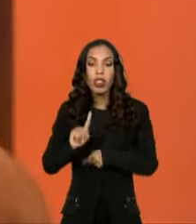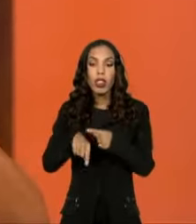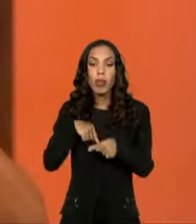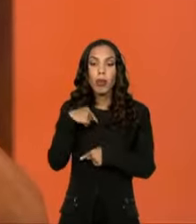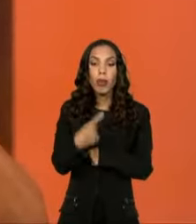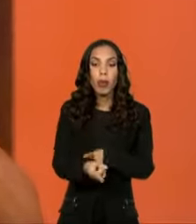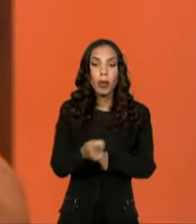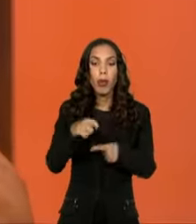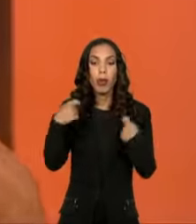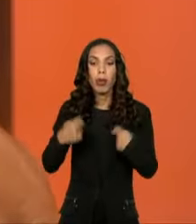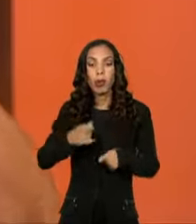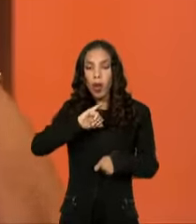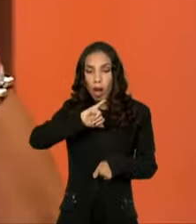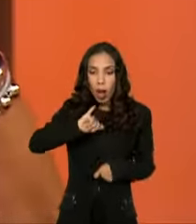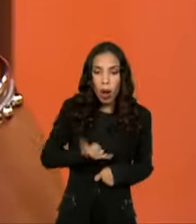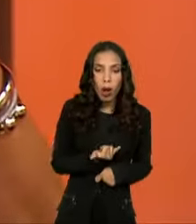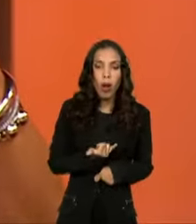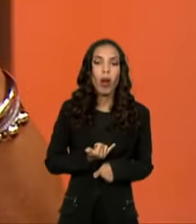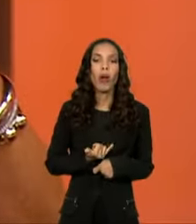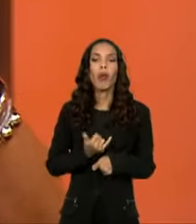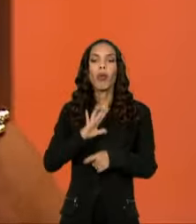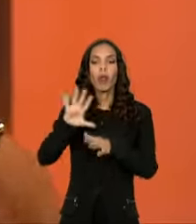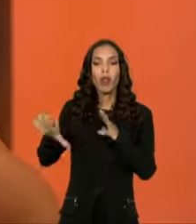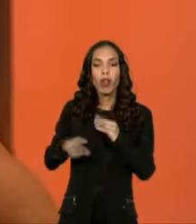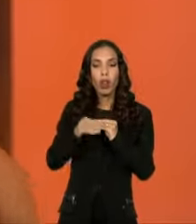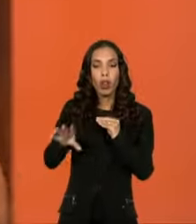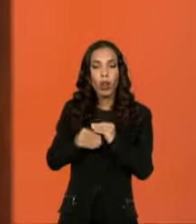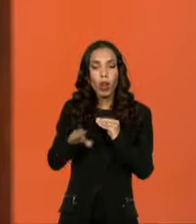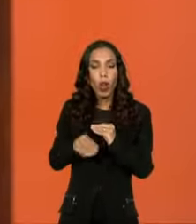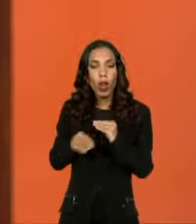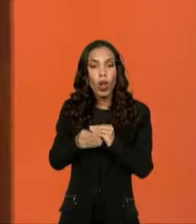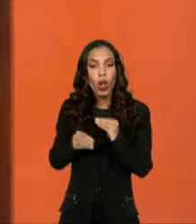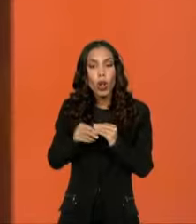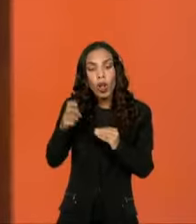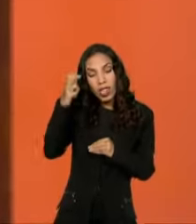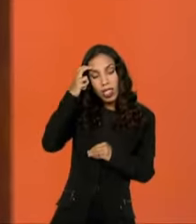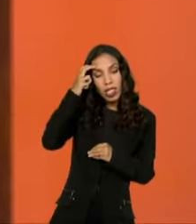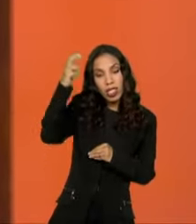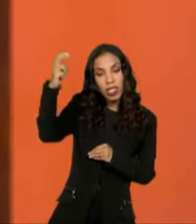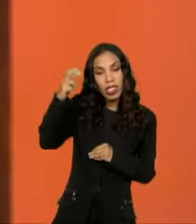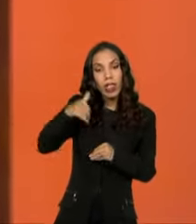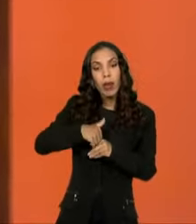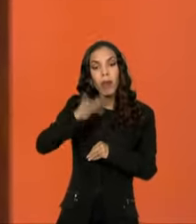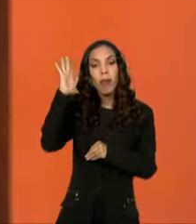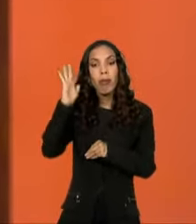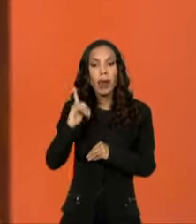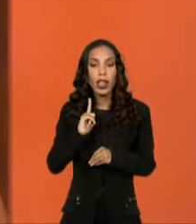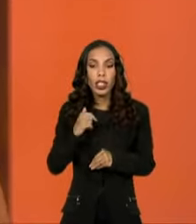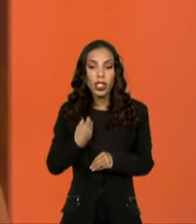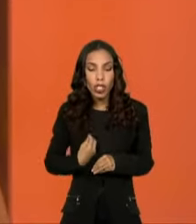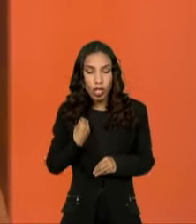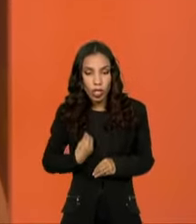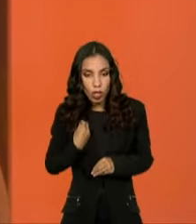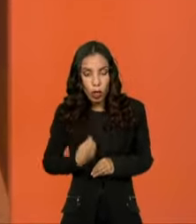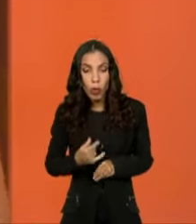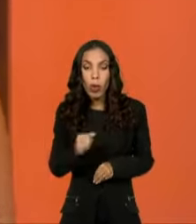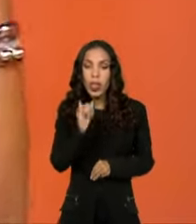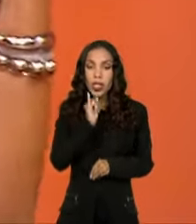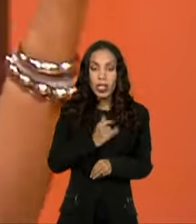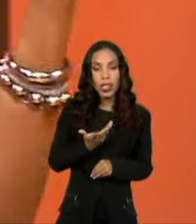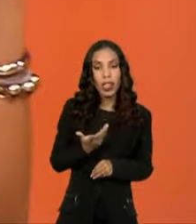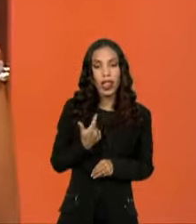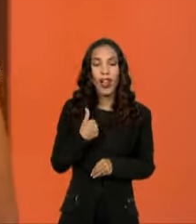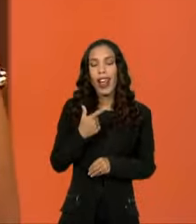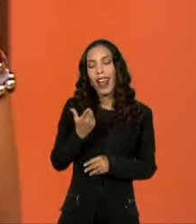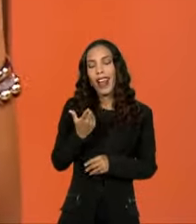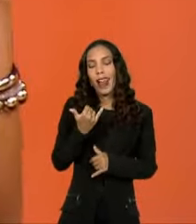você precisa aproveitar tudo que você acumulou para um outro tipo de inteligência, que é uma inteligência mais cristalizada. Então, por exemplo, uma